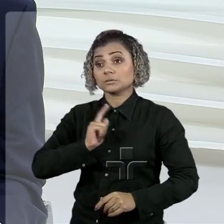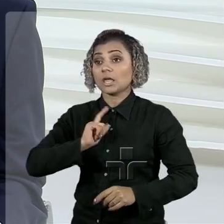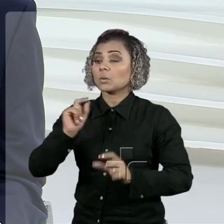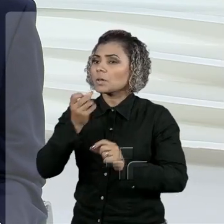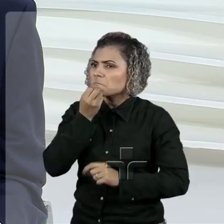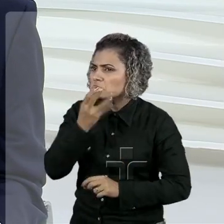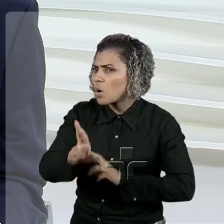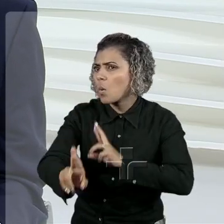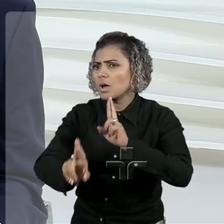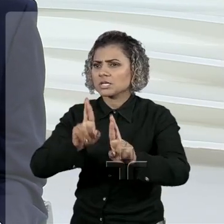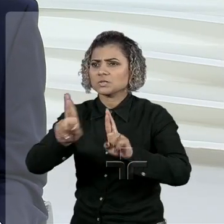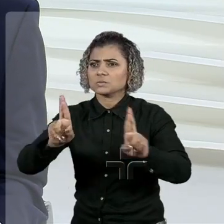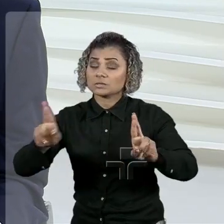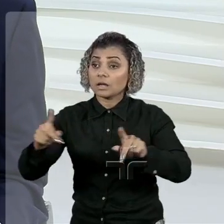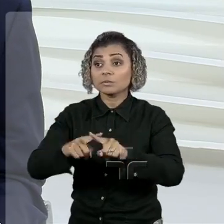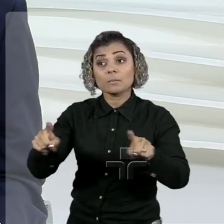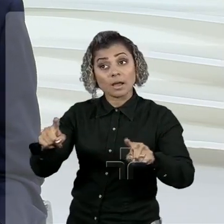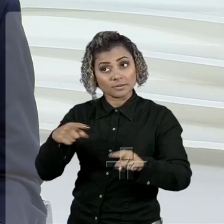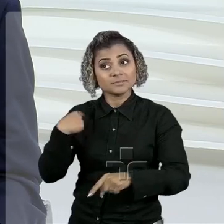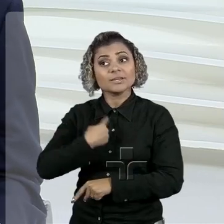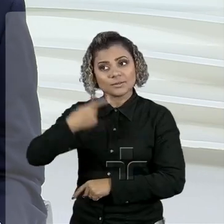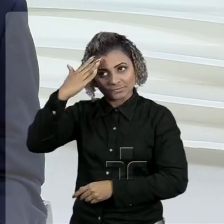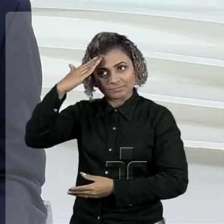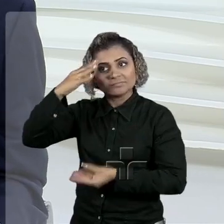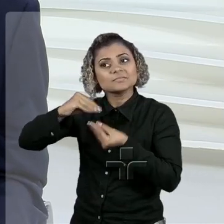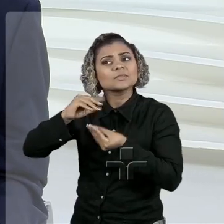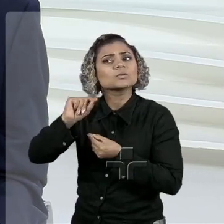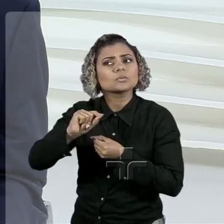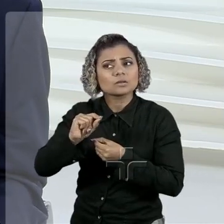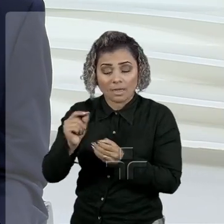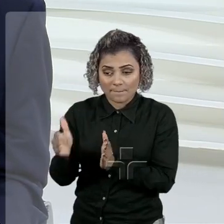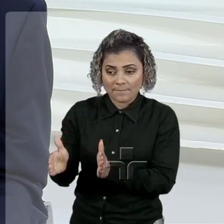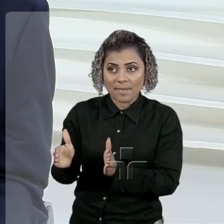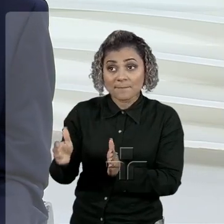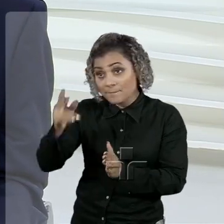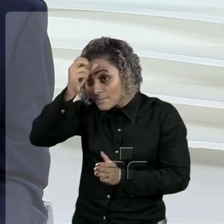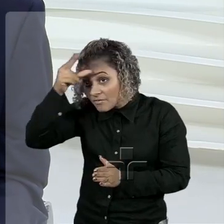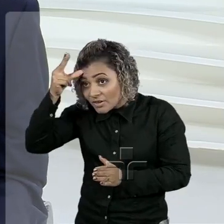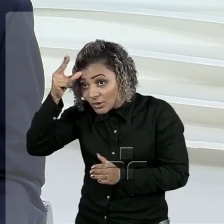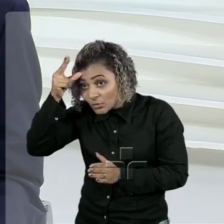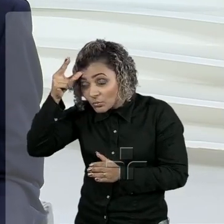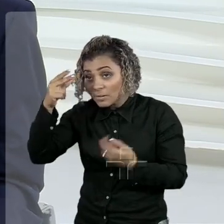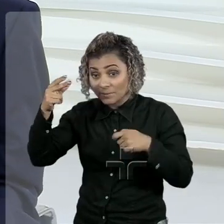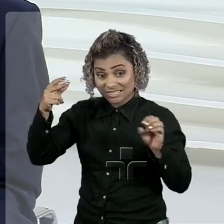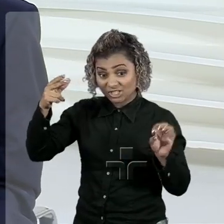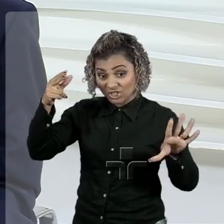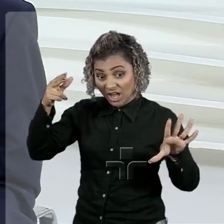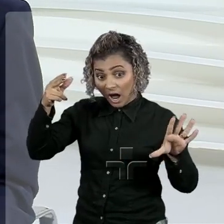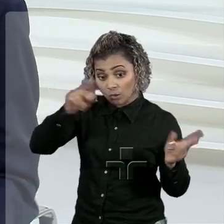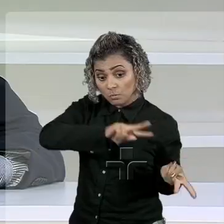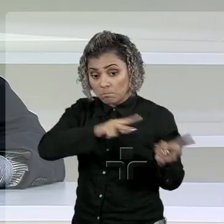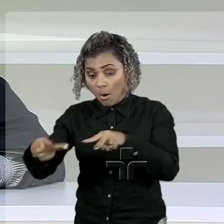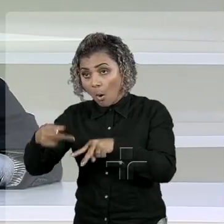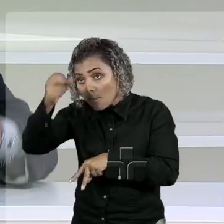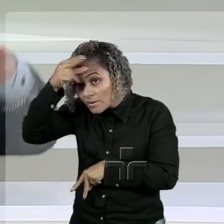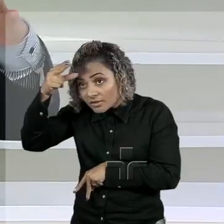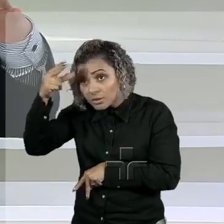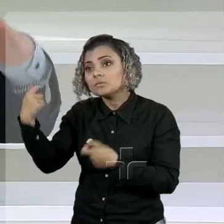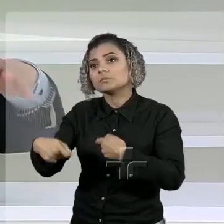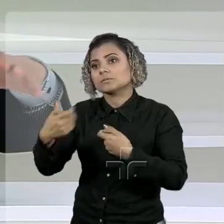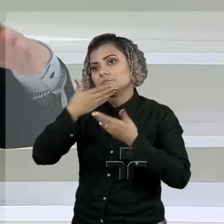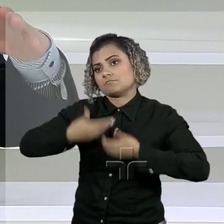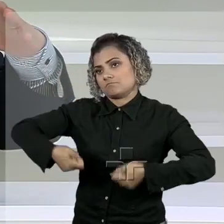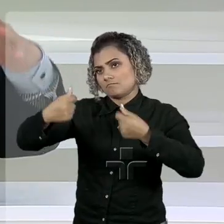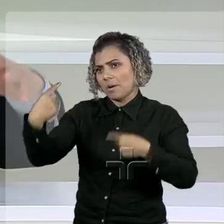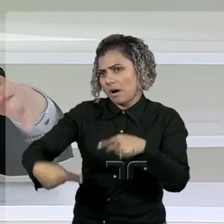bons resultados, mas eu entendo sim que o processo de municipalização é importante para fortalecer a educação. Num projeto